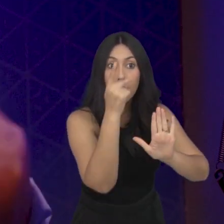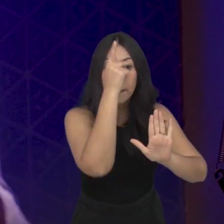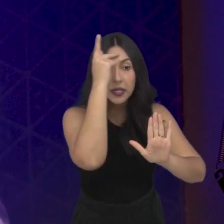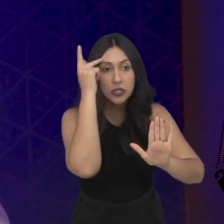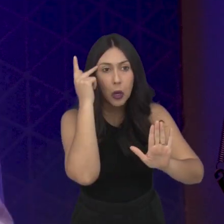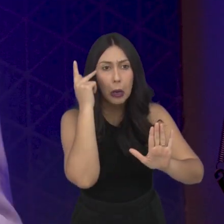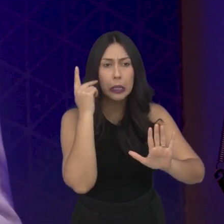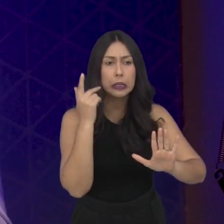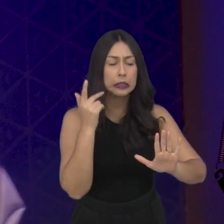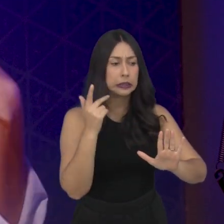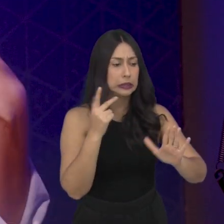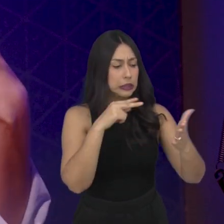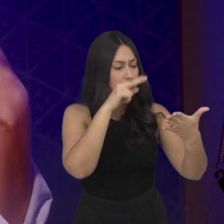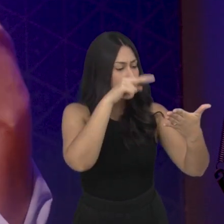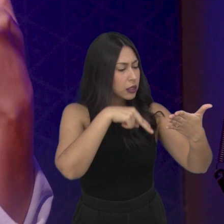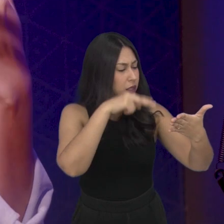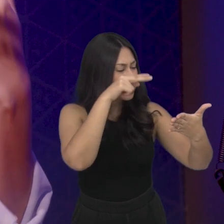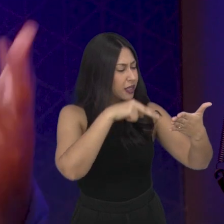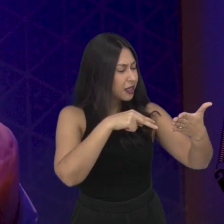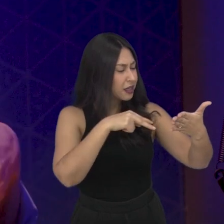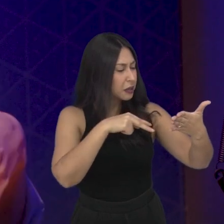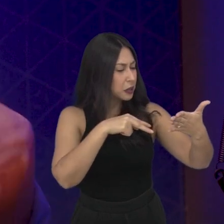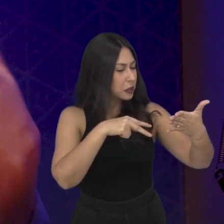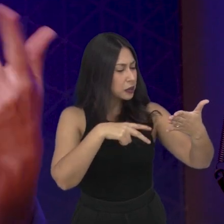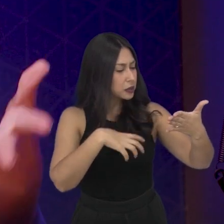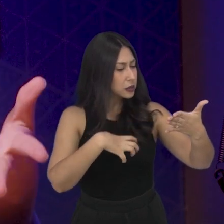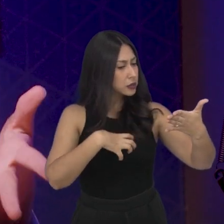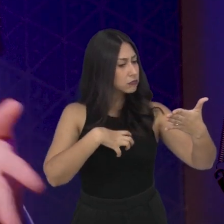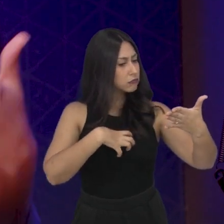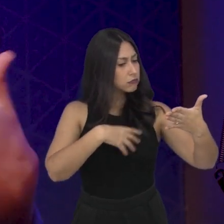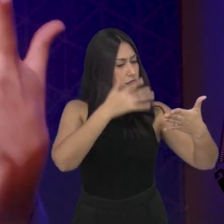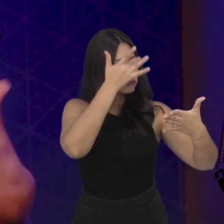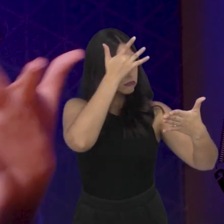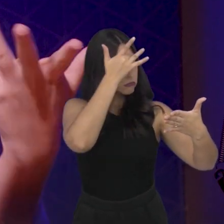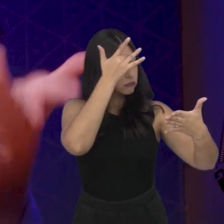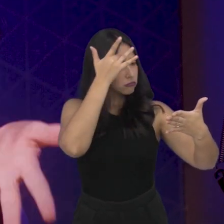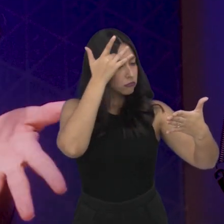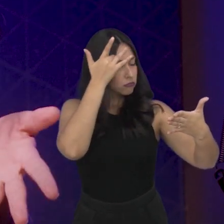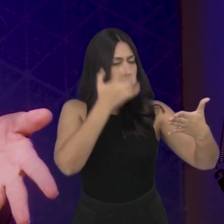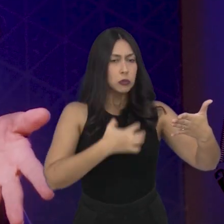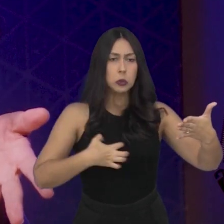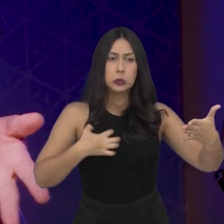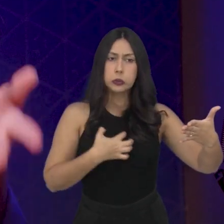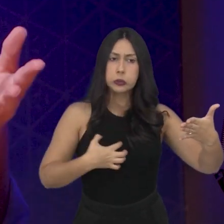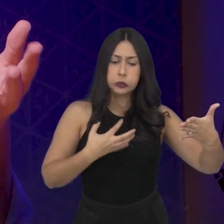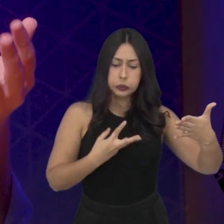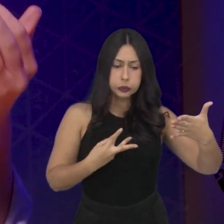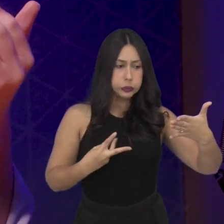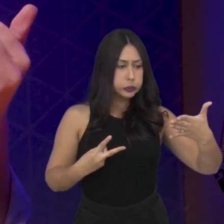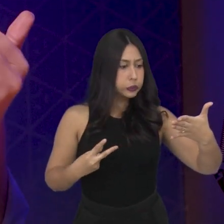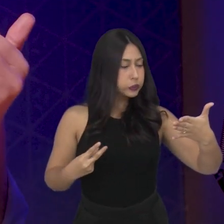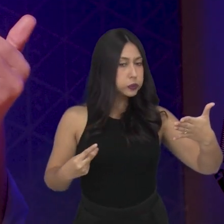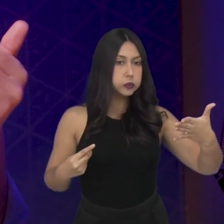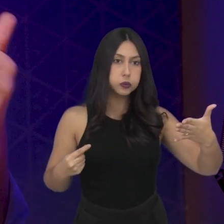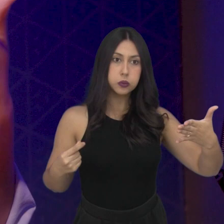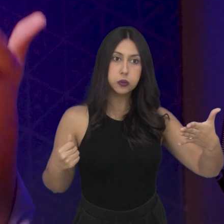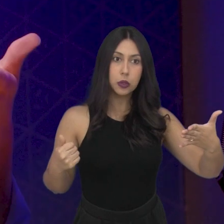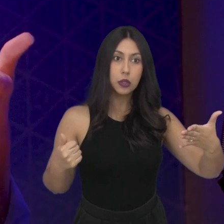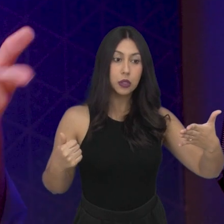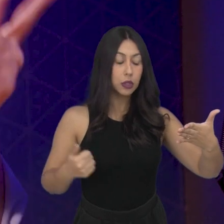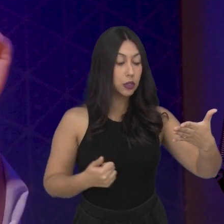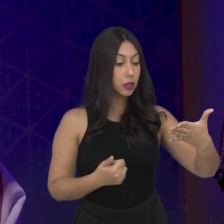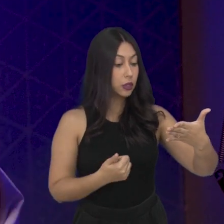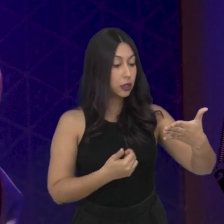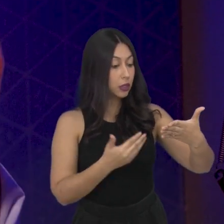aquele conflito interno, aquela questão de saúde mental, aquela angústia da contemporaneidade. Num livro sem essa